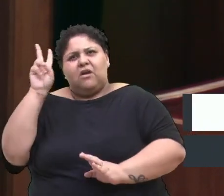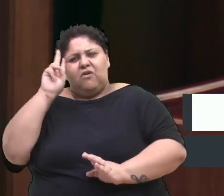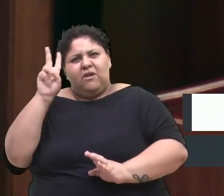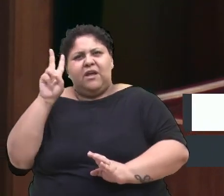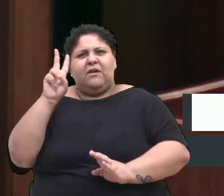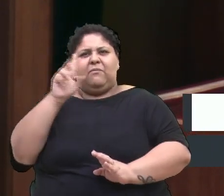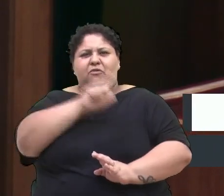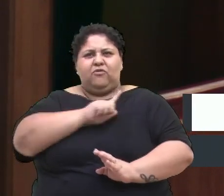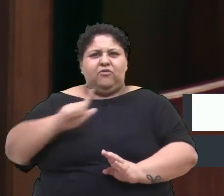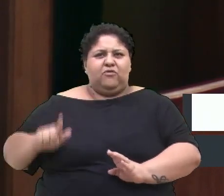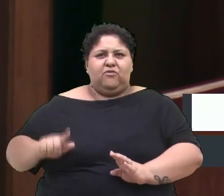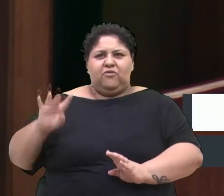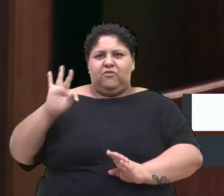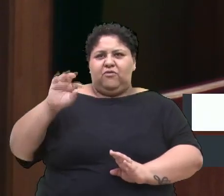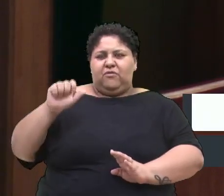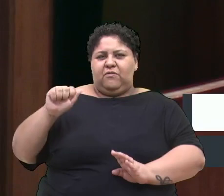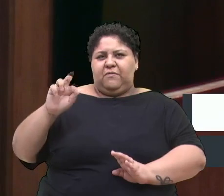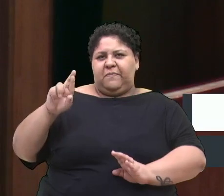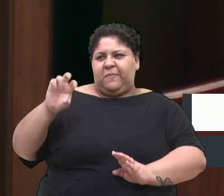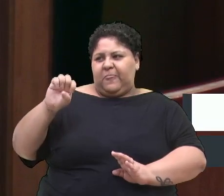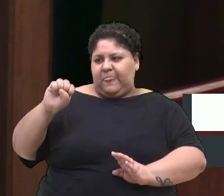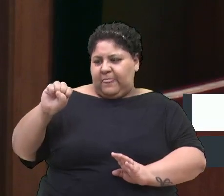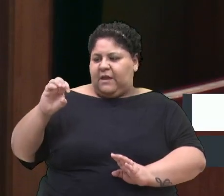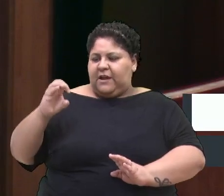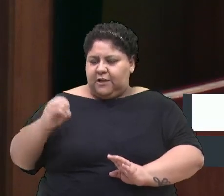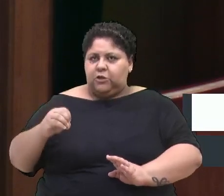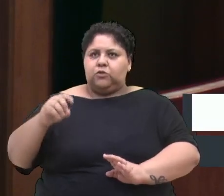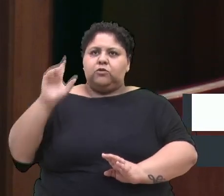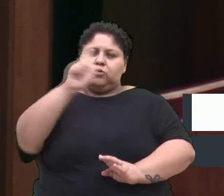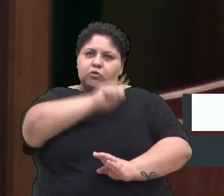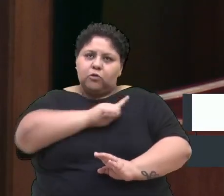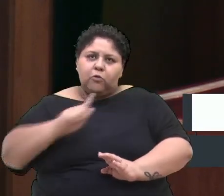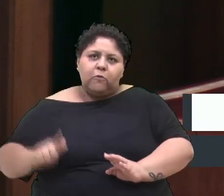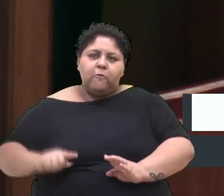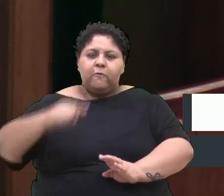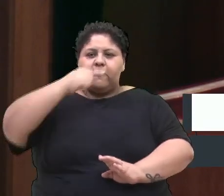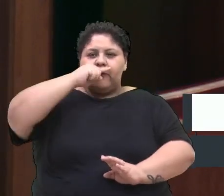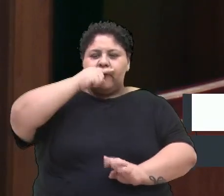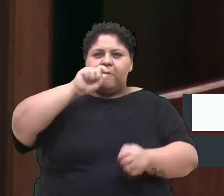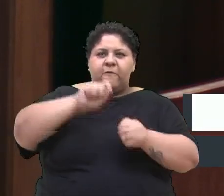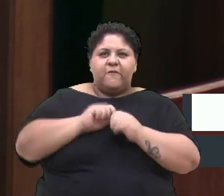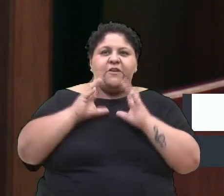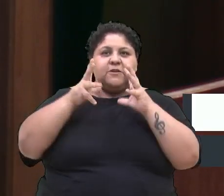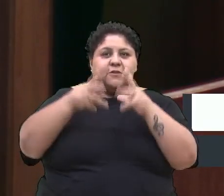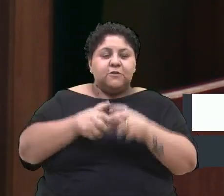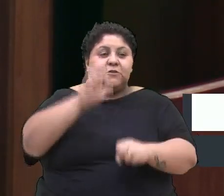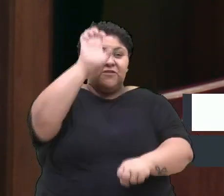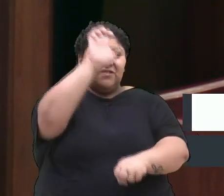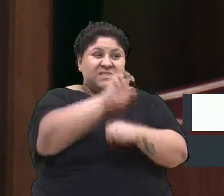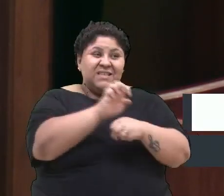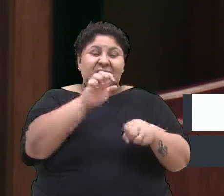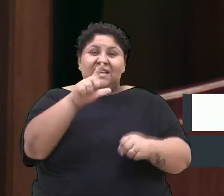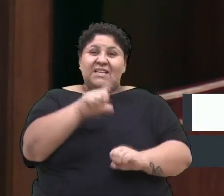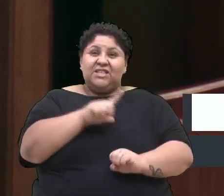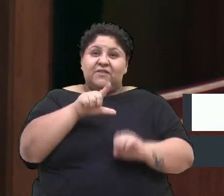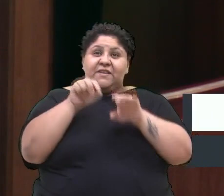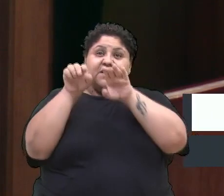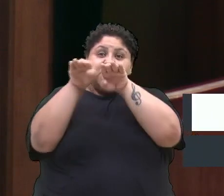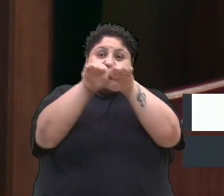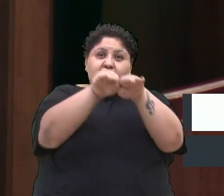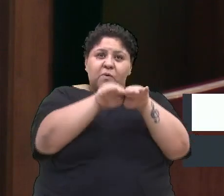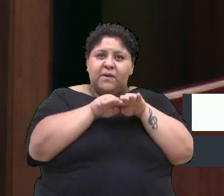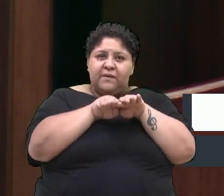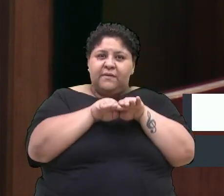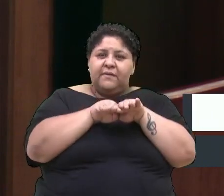Tarso, lembro do governo Sartori, que se empenhou e fez de tudo para que o Estado tivesse um equilíbrio.